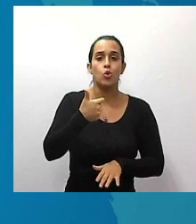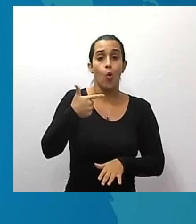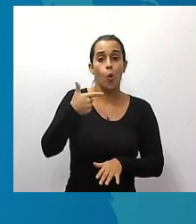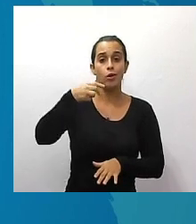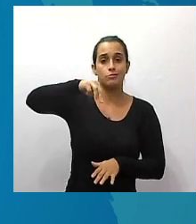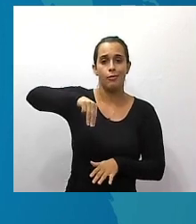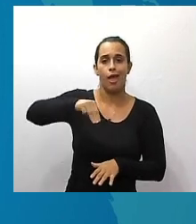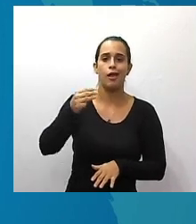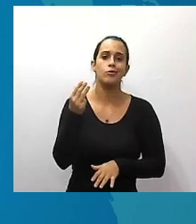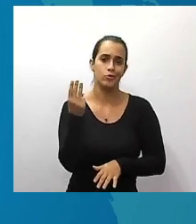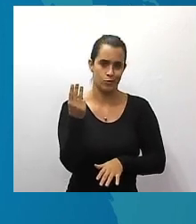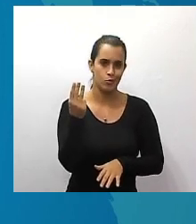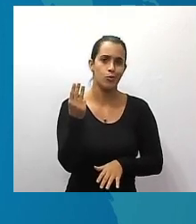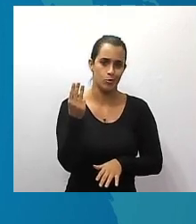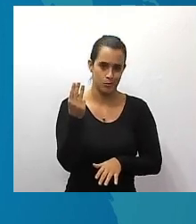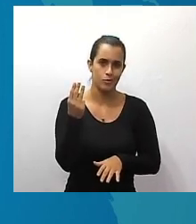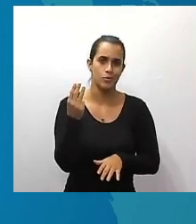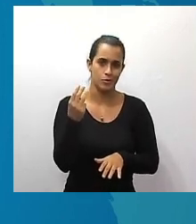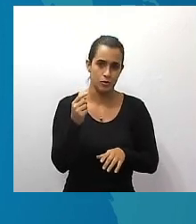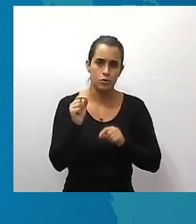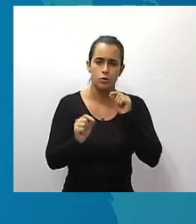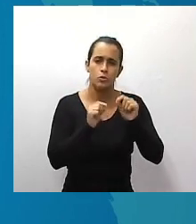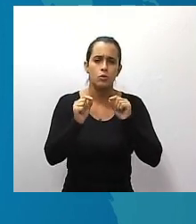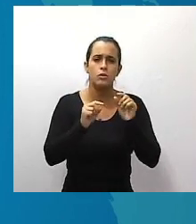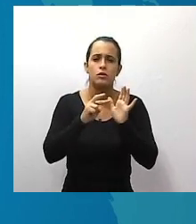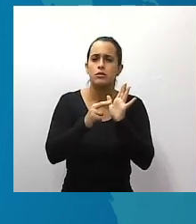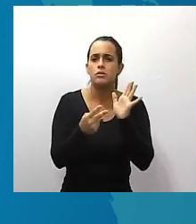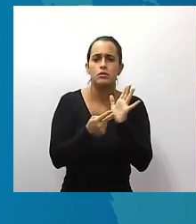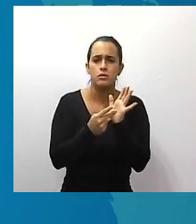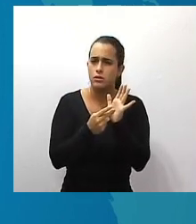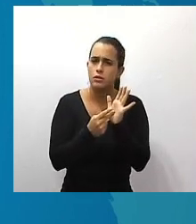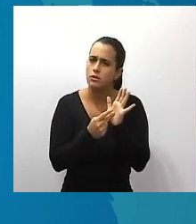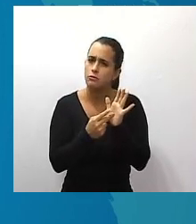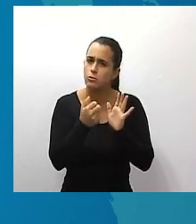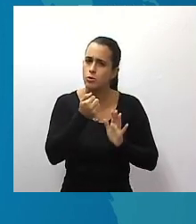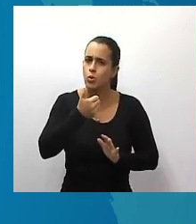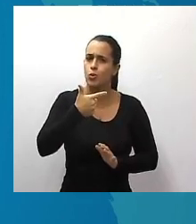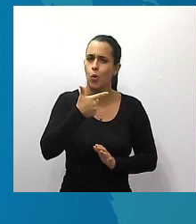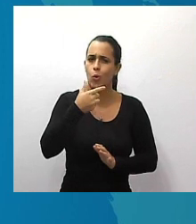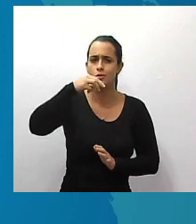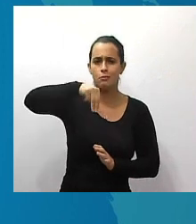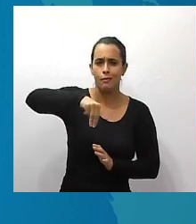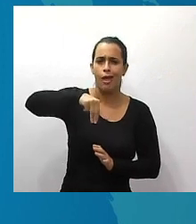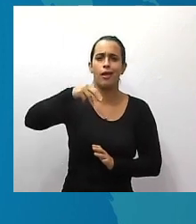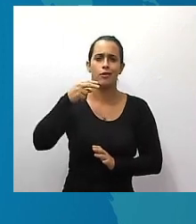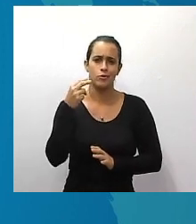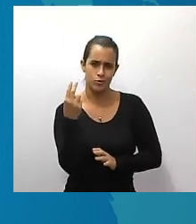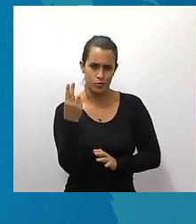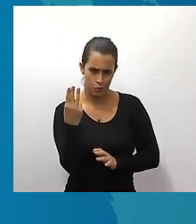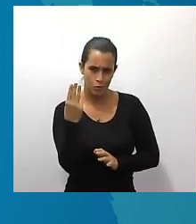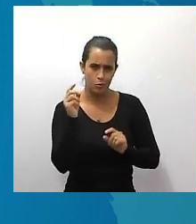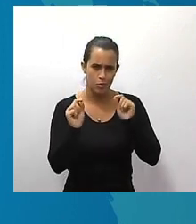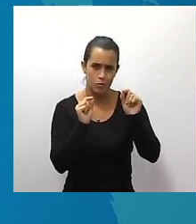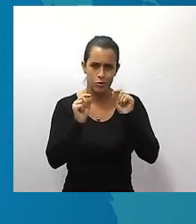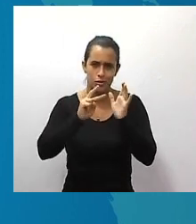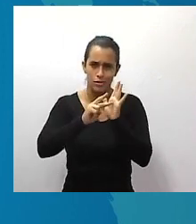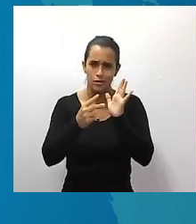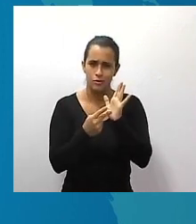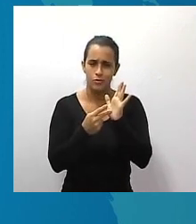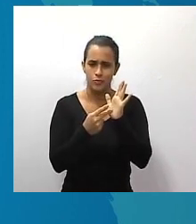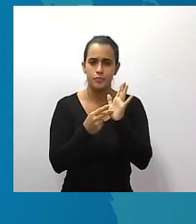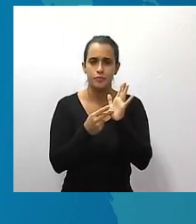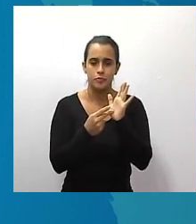forma de um cilindro, guardando o capim numa forma de um cilindro. Outros guardavam na forma de